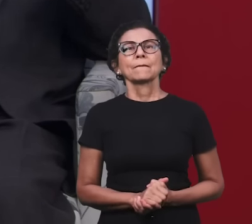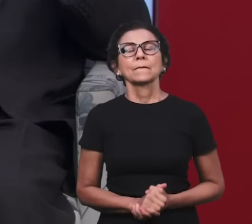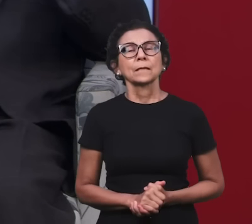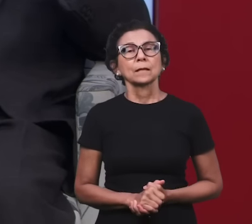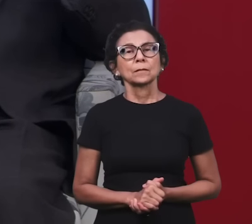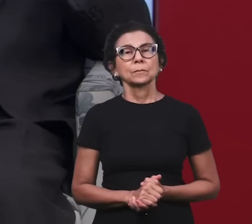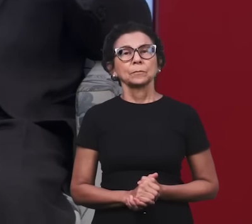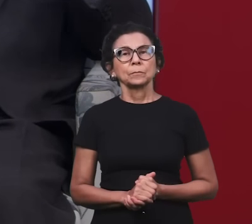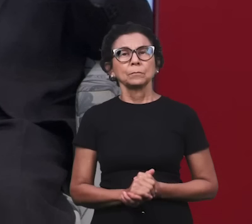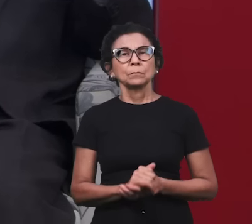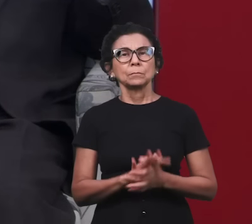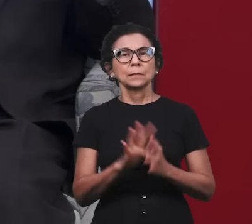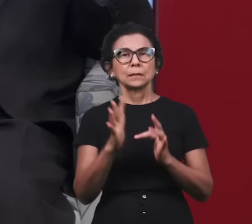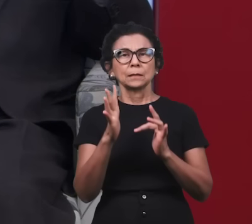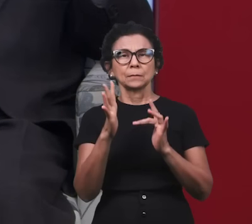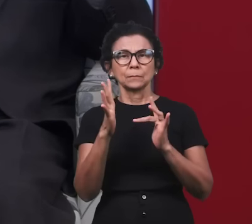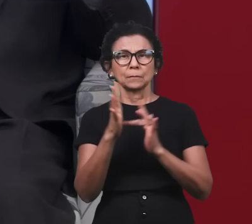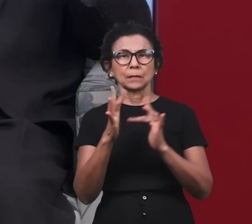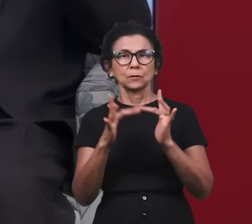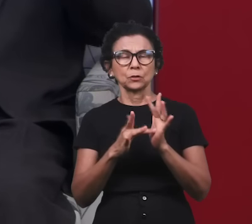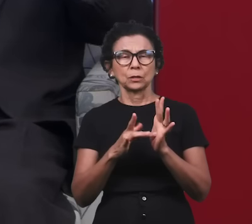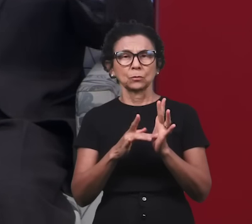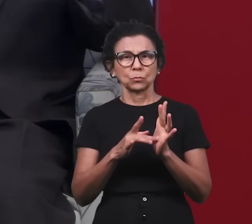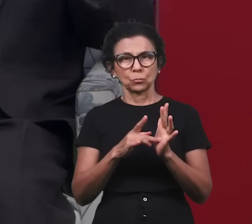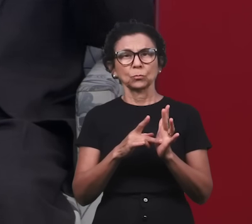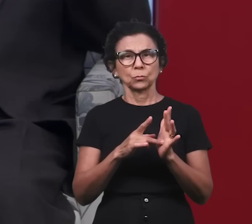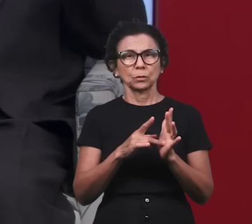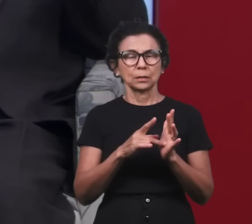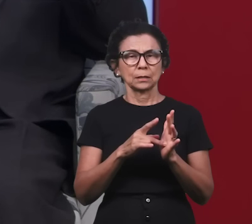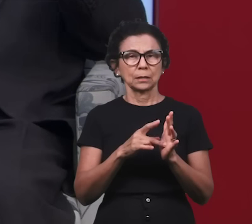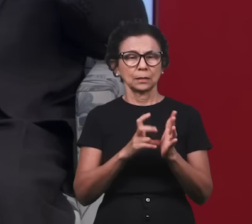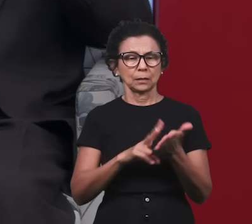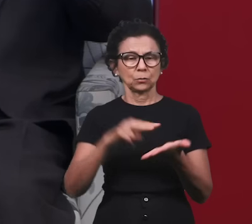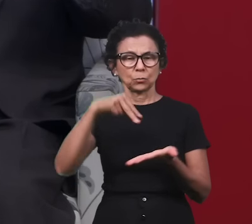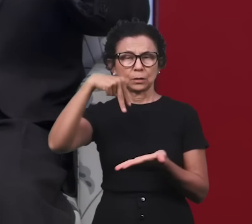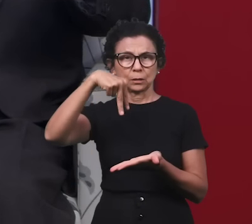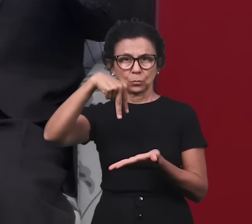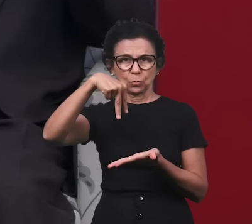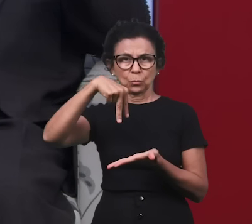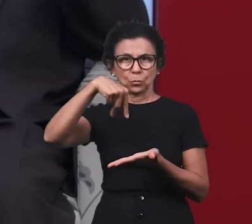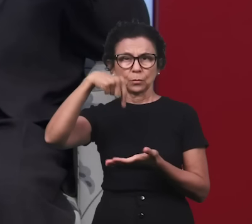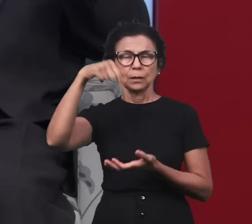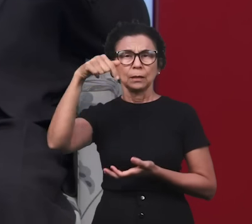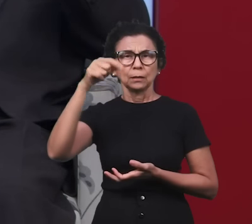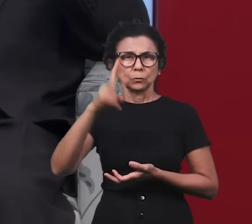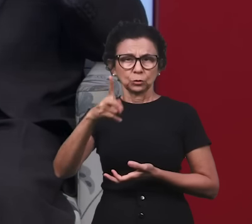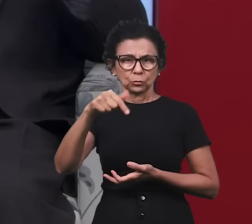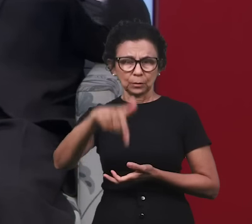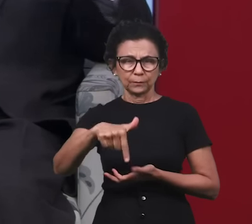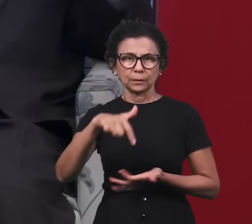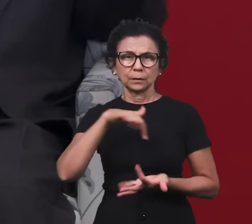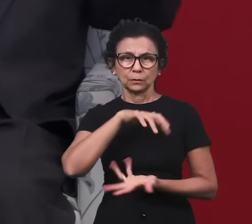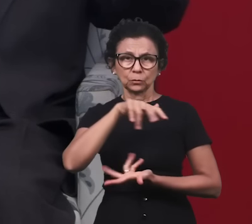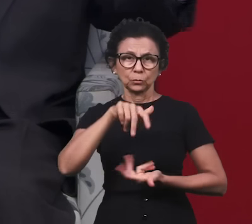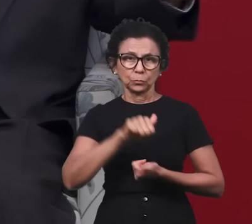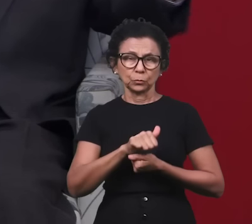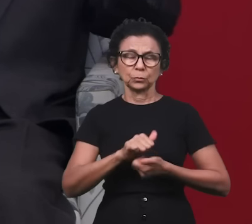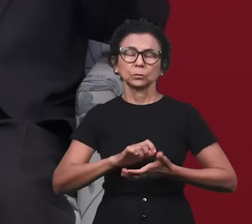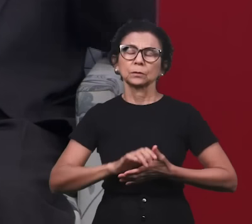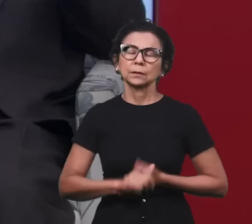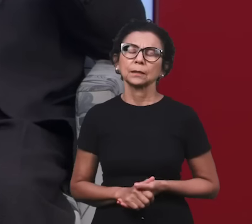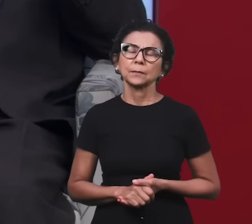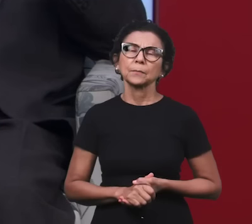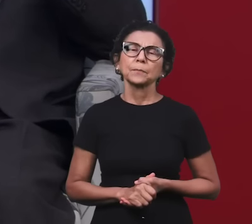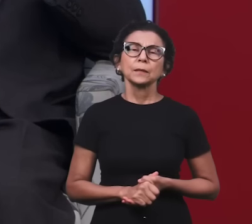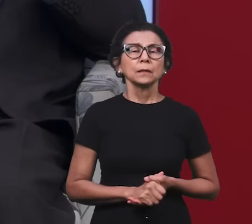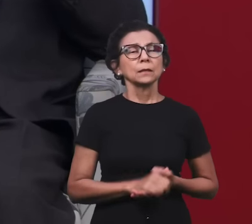da ressurreição, sem ainda ir para o Pai, ainda pisando aqui na terra, falou com os discípulos no caminho de Emaús, esteve presente